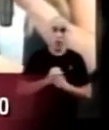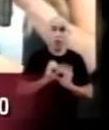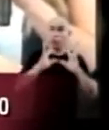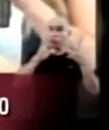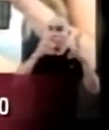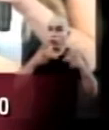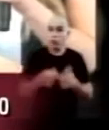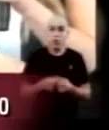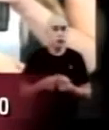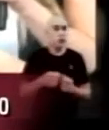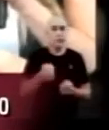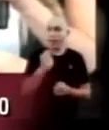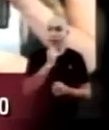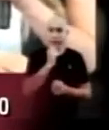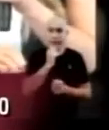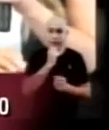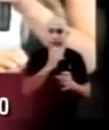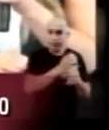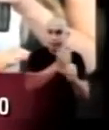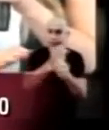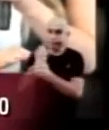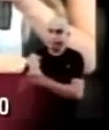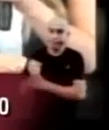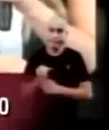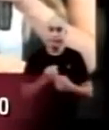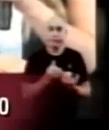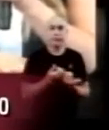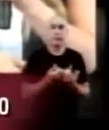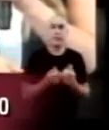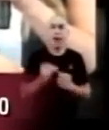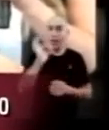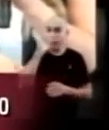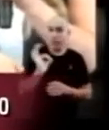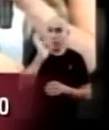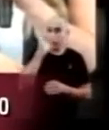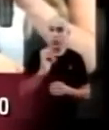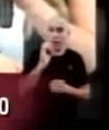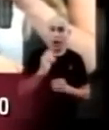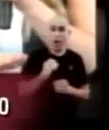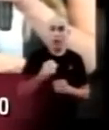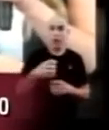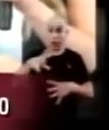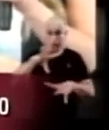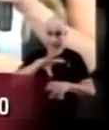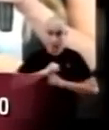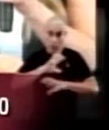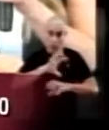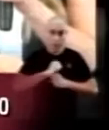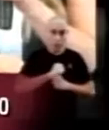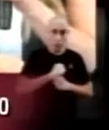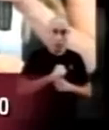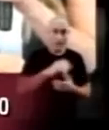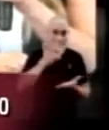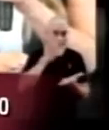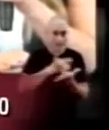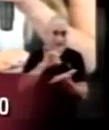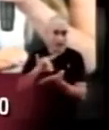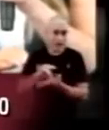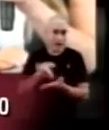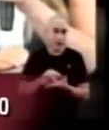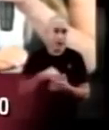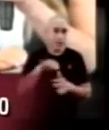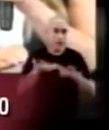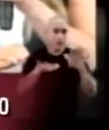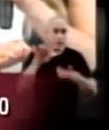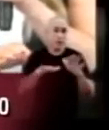tem casos abertos, ou mesmo descartado. E esse percentual de positividade, o nosso pico dos casos leves foi aproximadamente